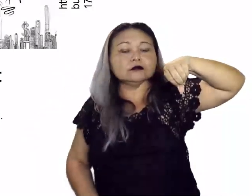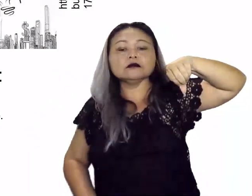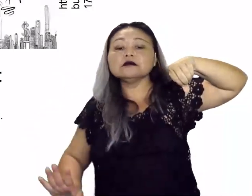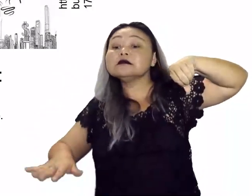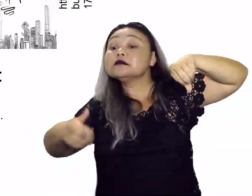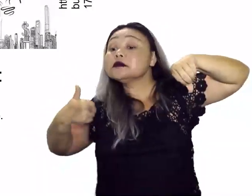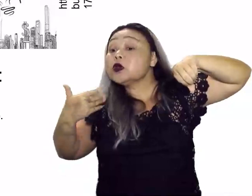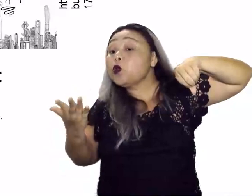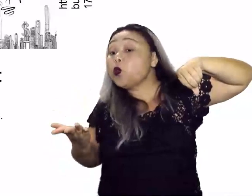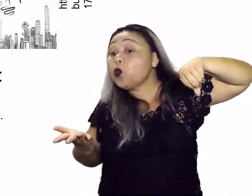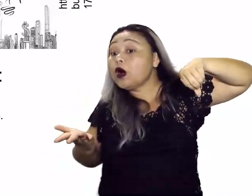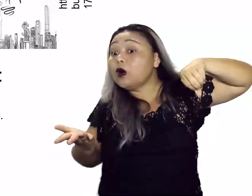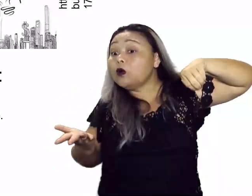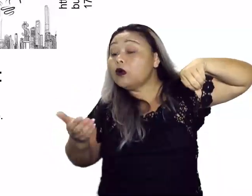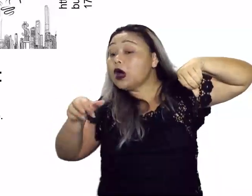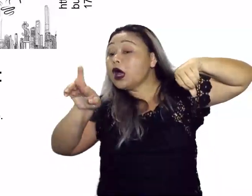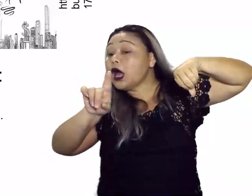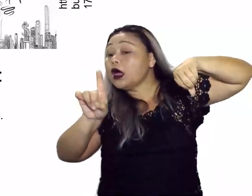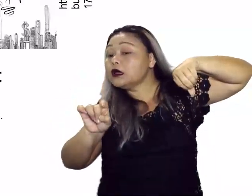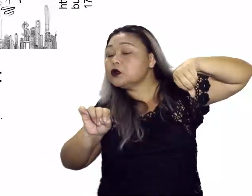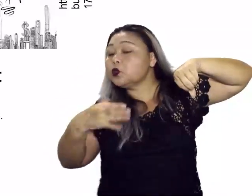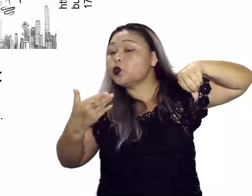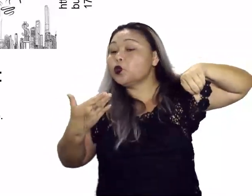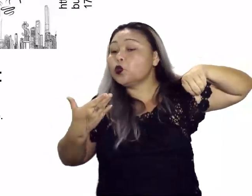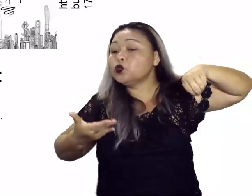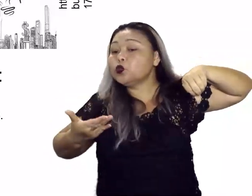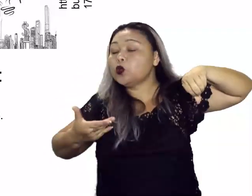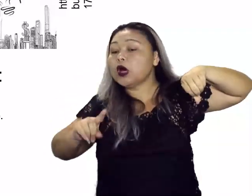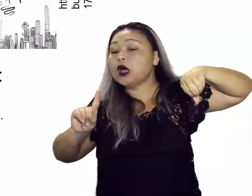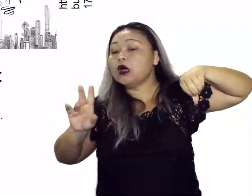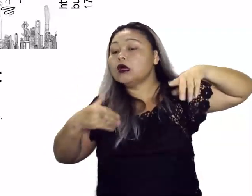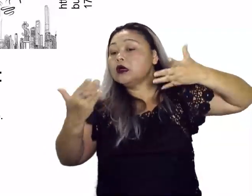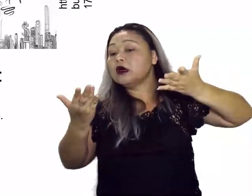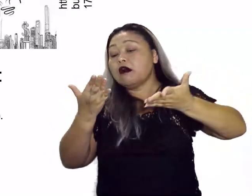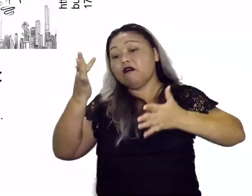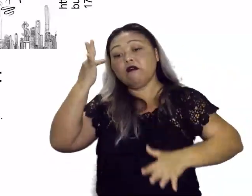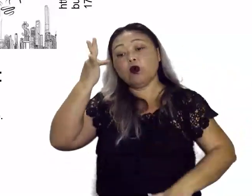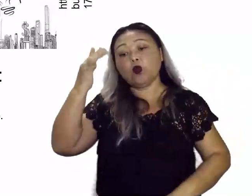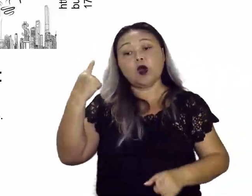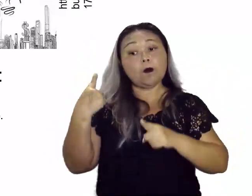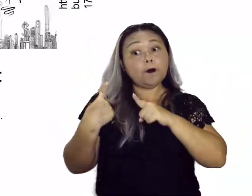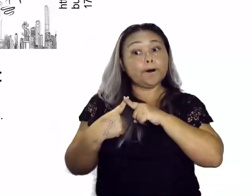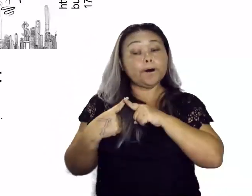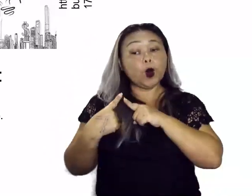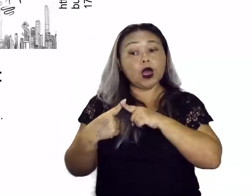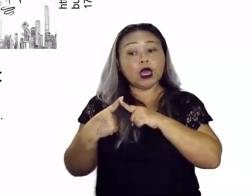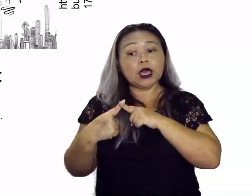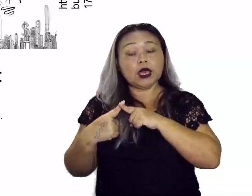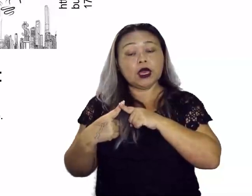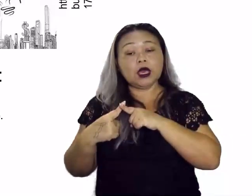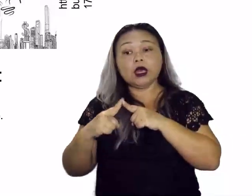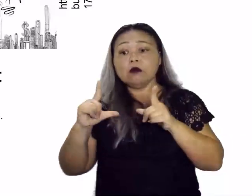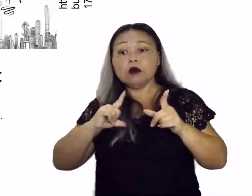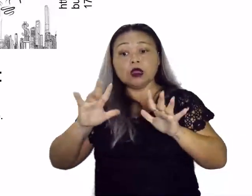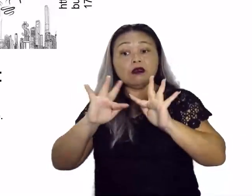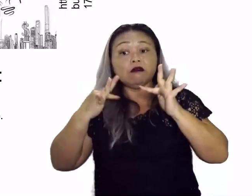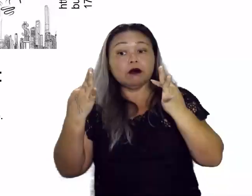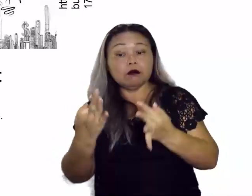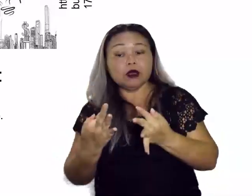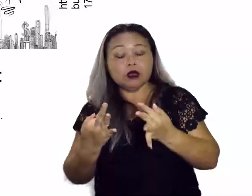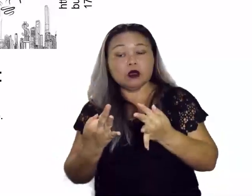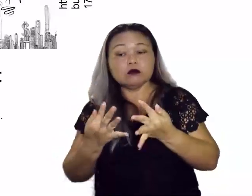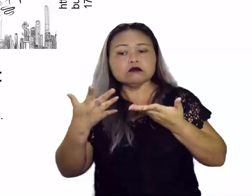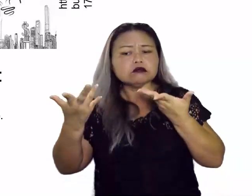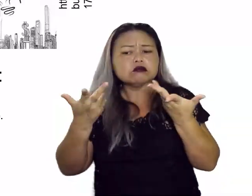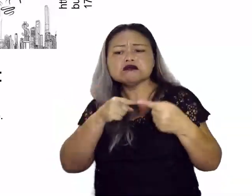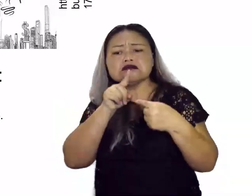Qual é a razão que eu tenho que estudar, né? Que razão que eu tenho que trabalhar? Por que razão eu tenho que ter família? Que